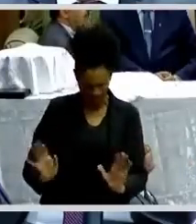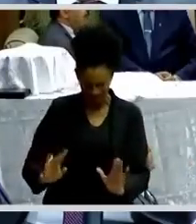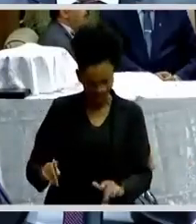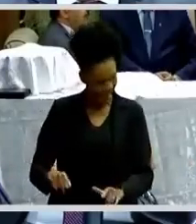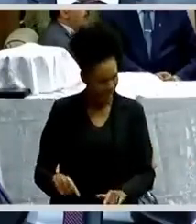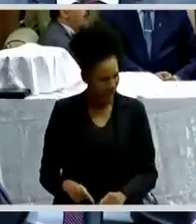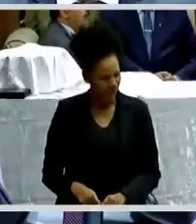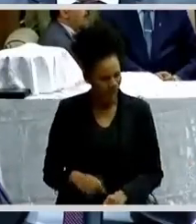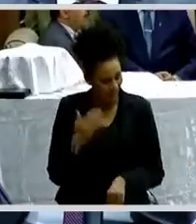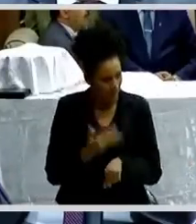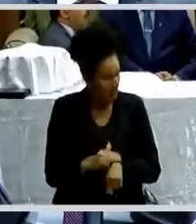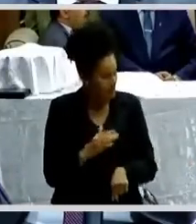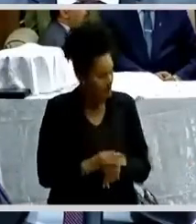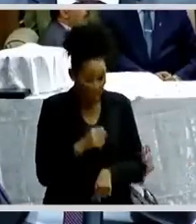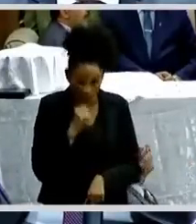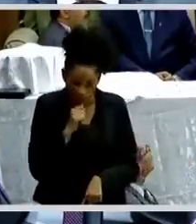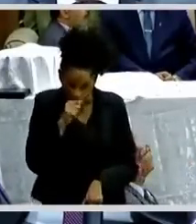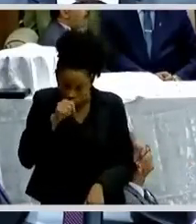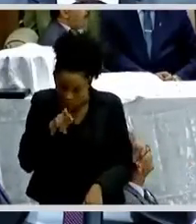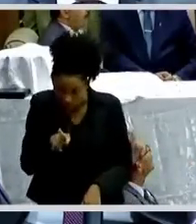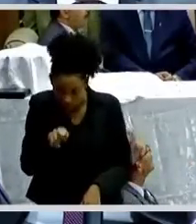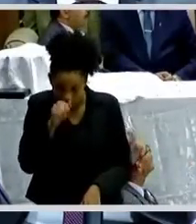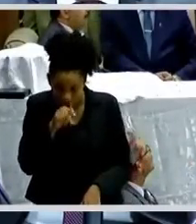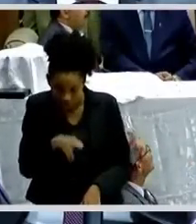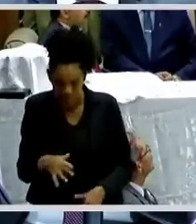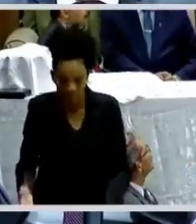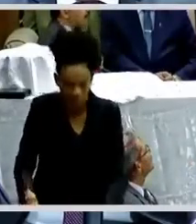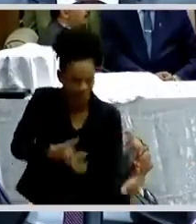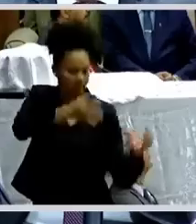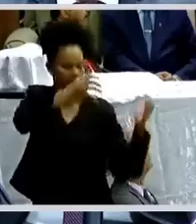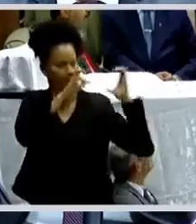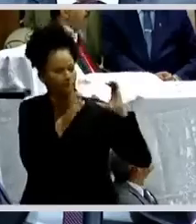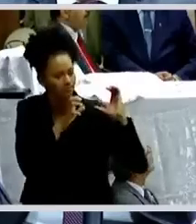o treinamento diz: ainda respira, respira, coloca no ombro.